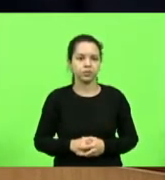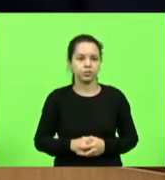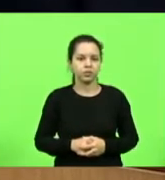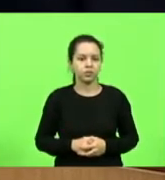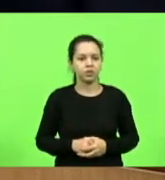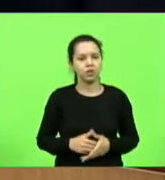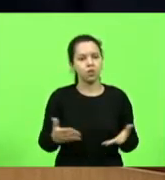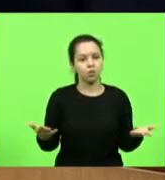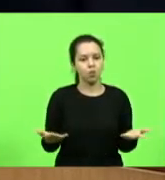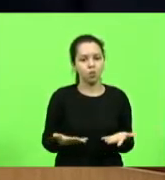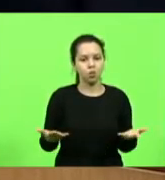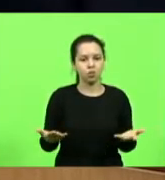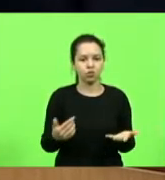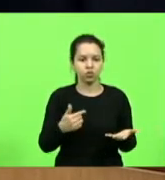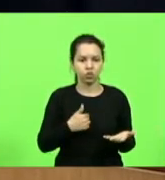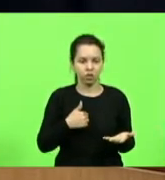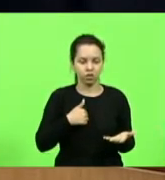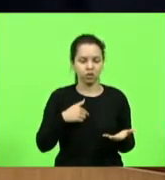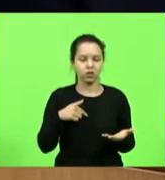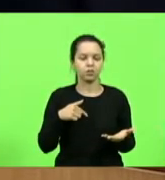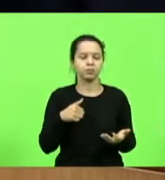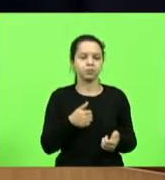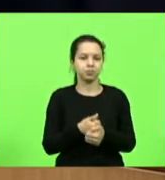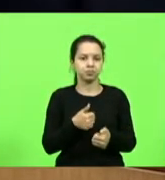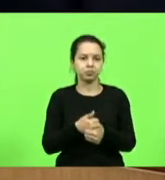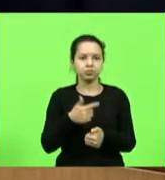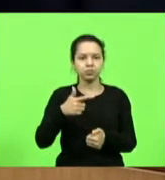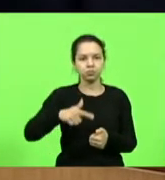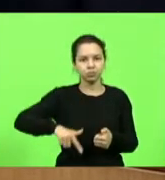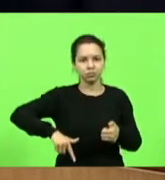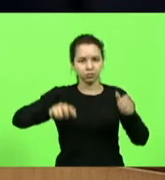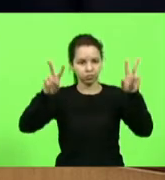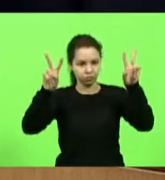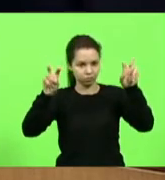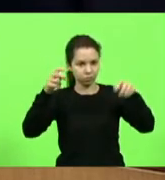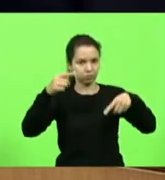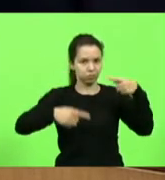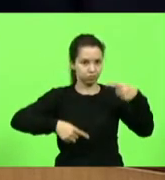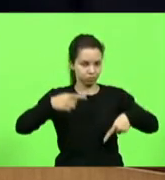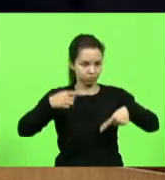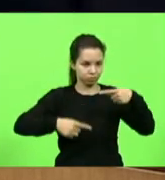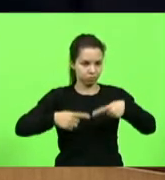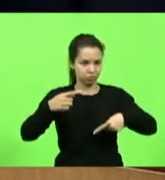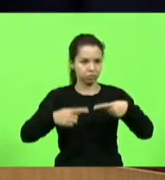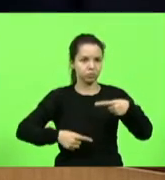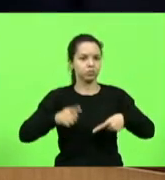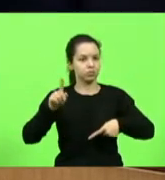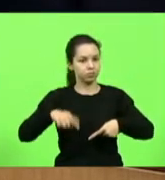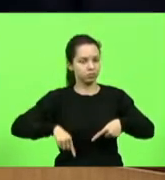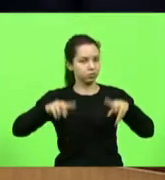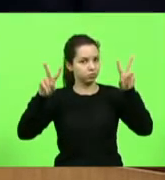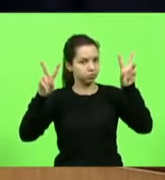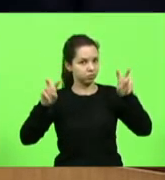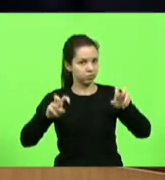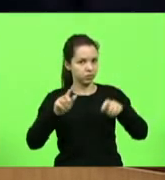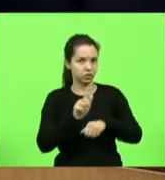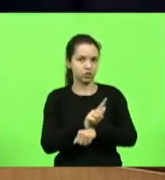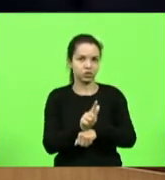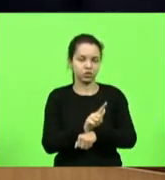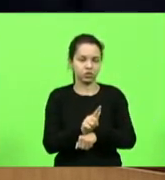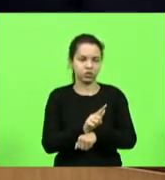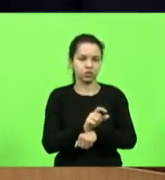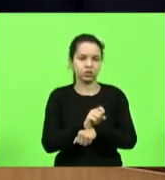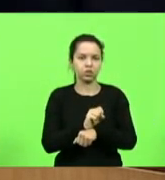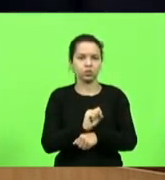trago a esta tribuna novamente um assunto que já foi bastante debatido aqui, a questão da gestão do SAMU em